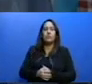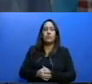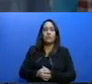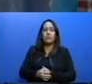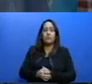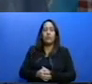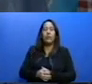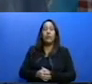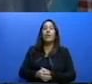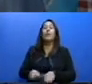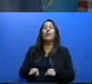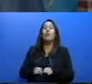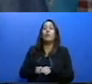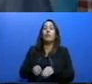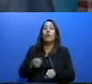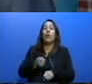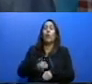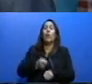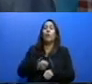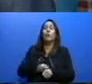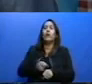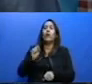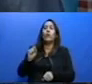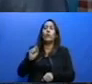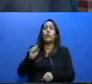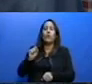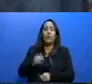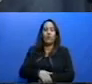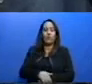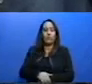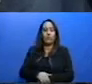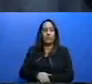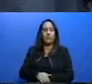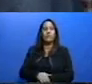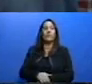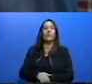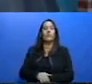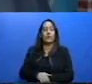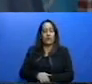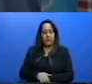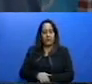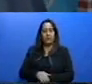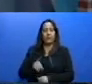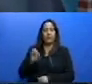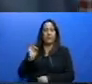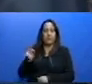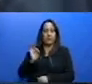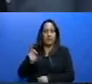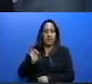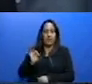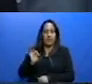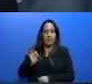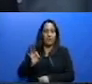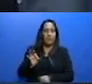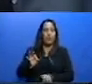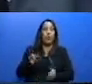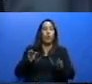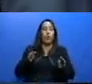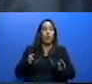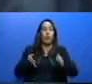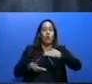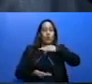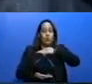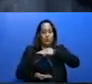E o metal? Vamos ver? Quem acertou? O isopor é um